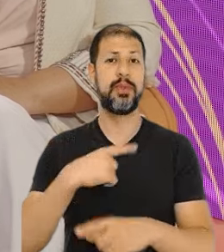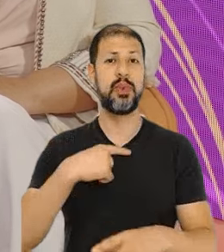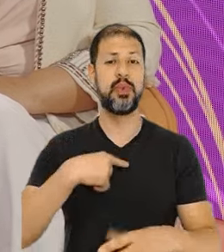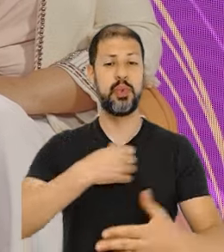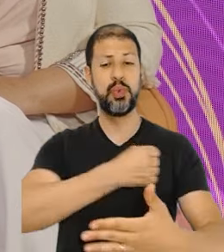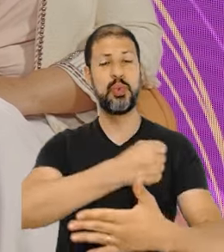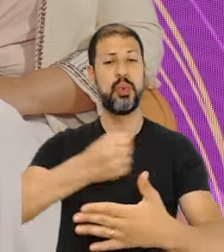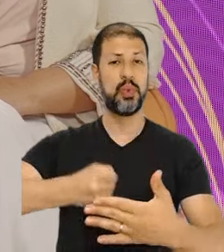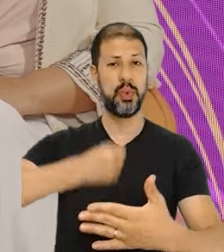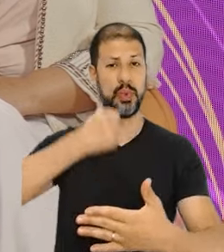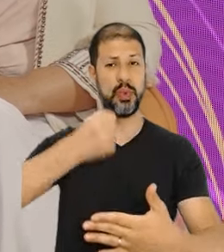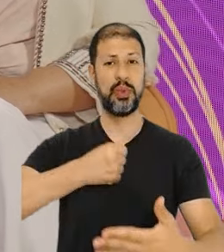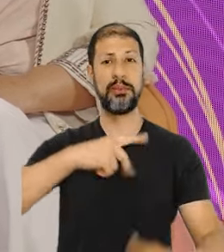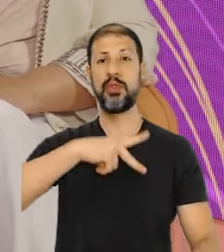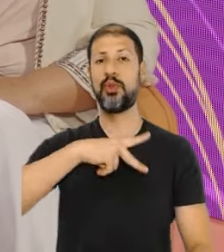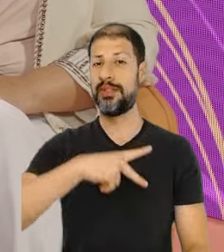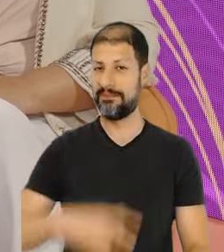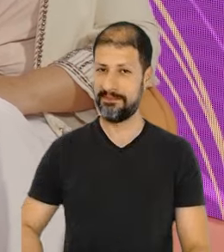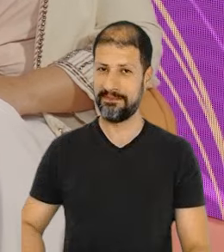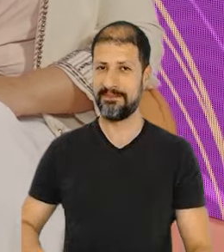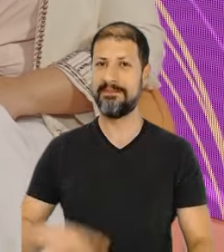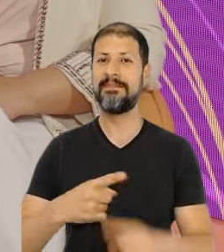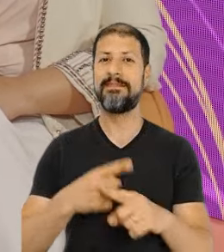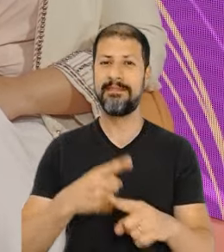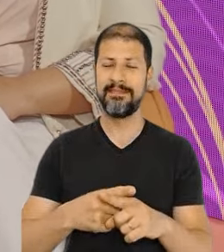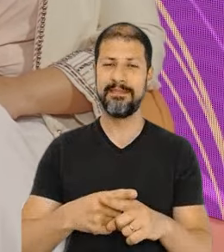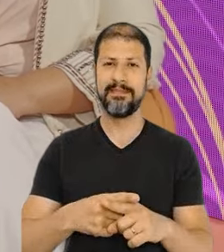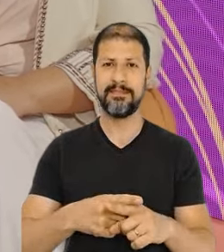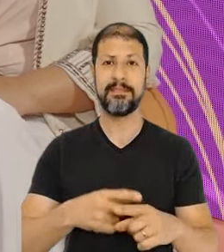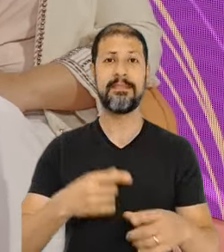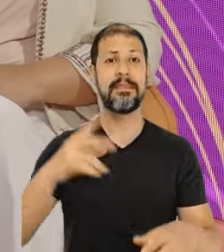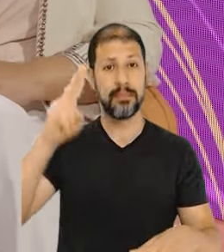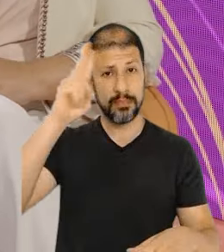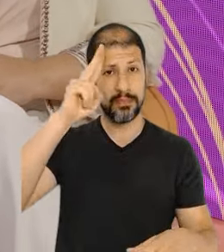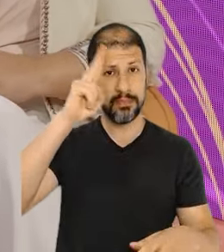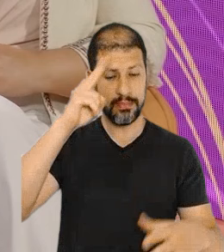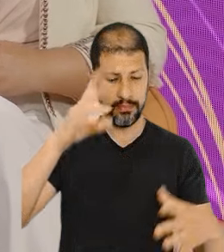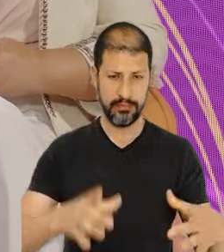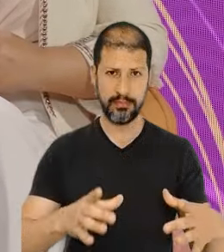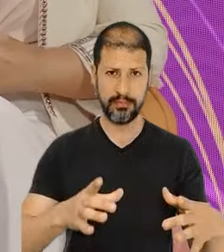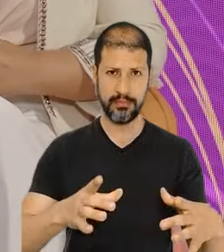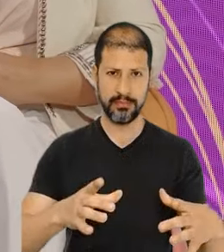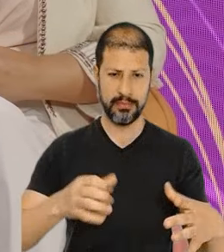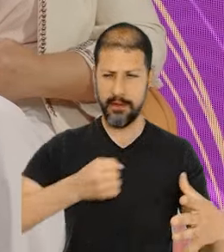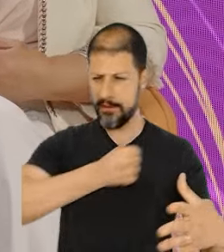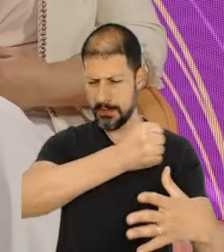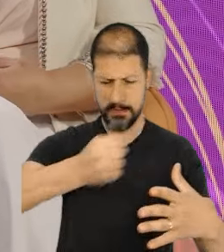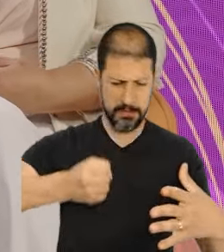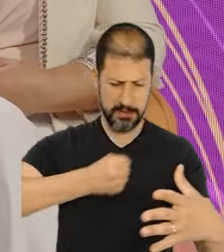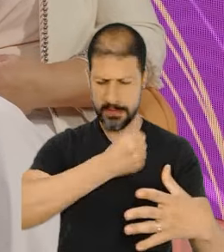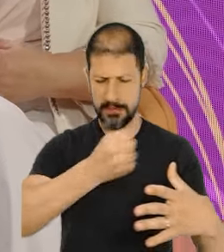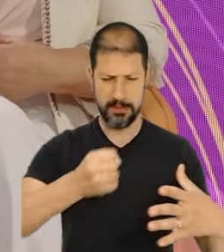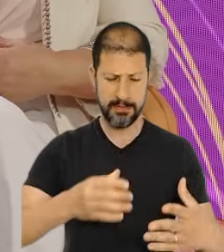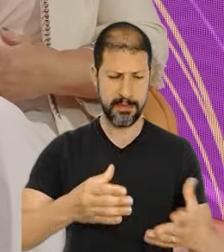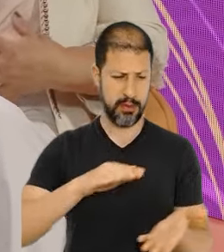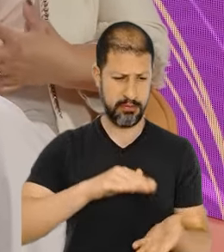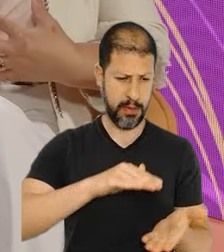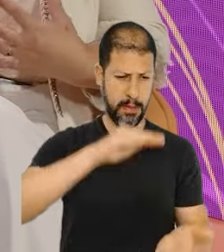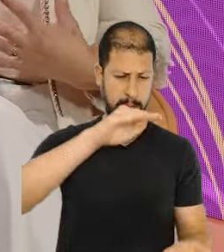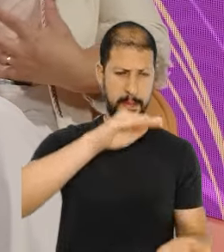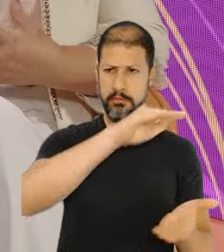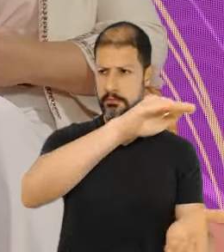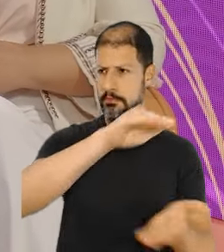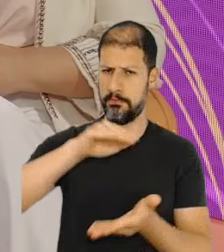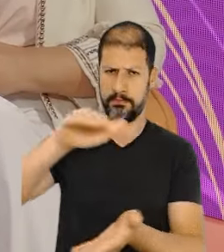chefe por quê Porque as marmitas eu entrego as segundas feiras né Eu já tenho um grupo de clientes cadastrado eu não tenho uma